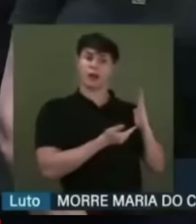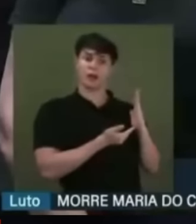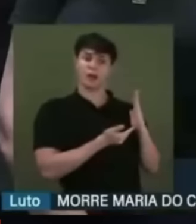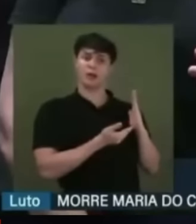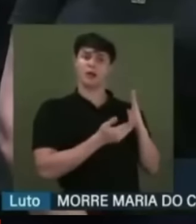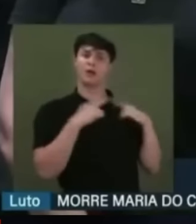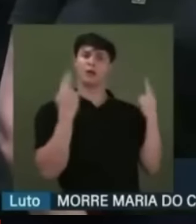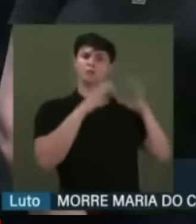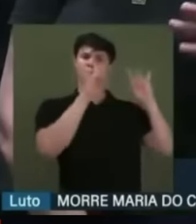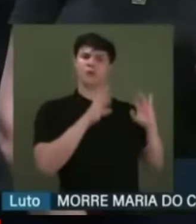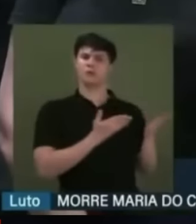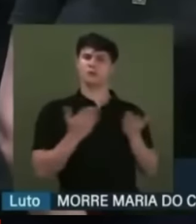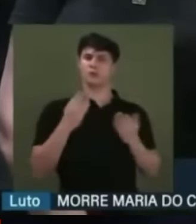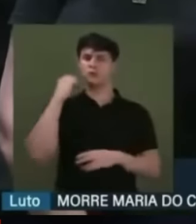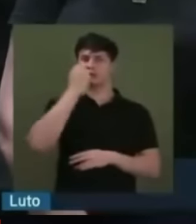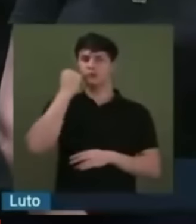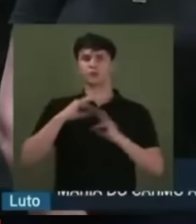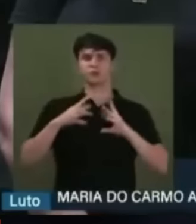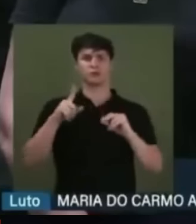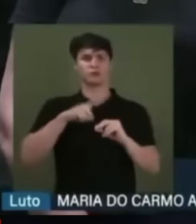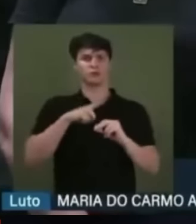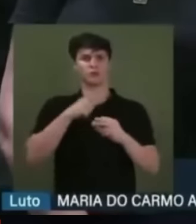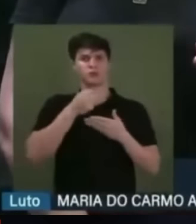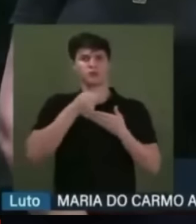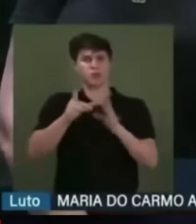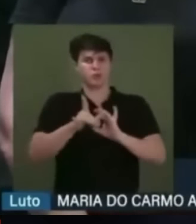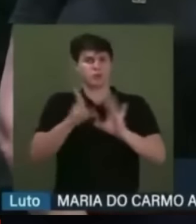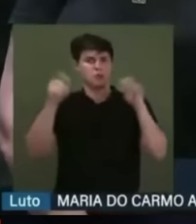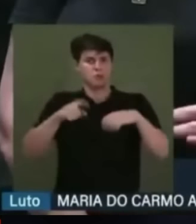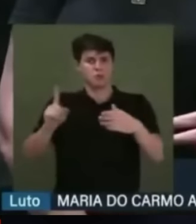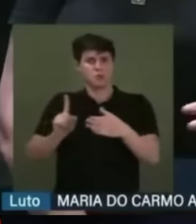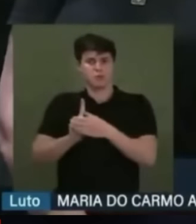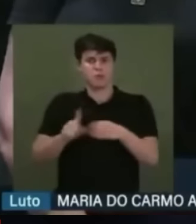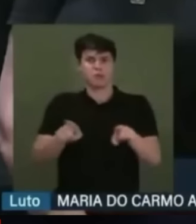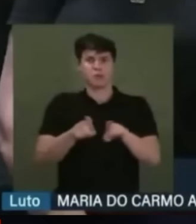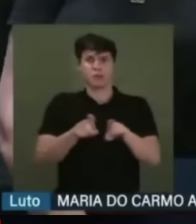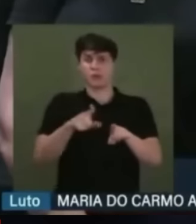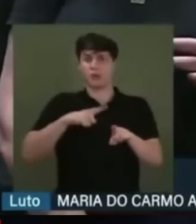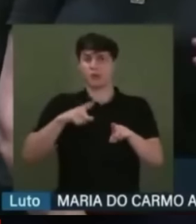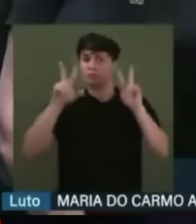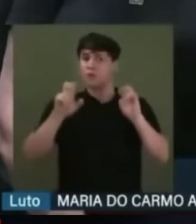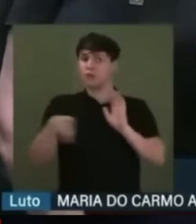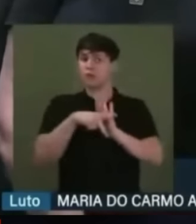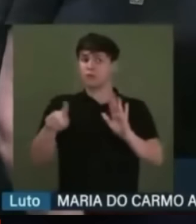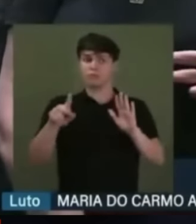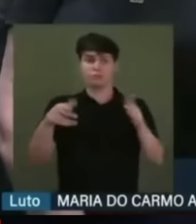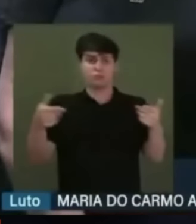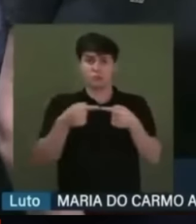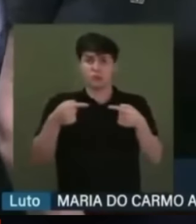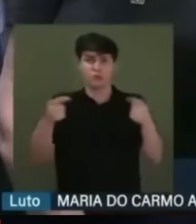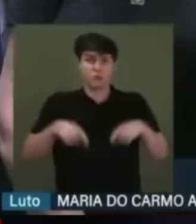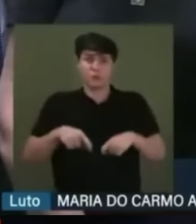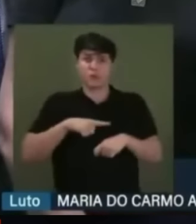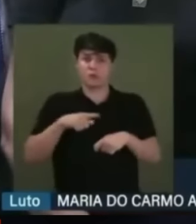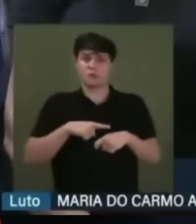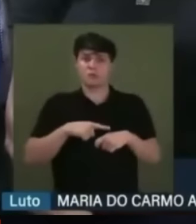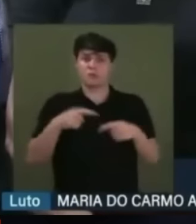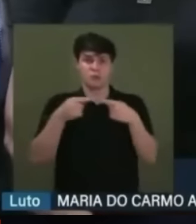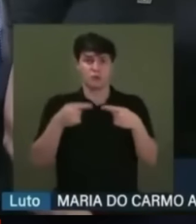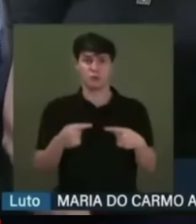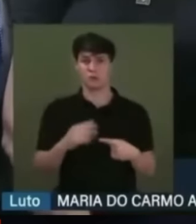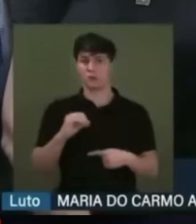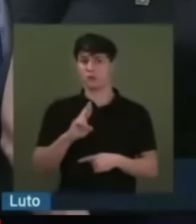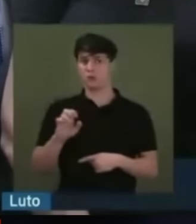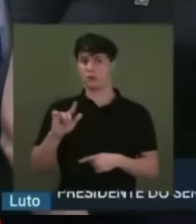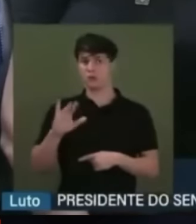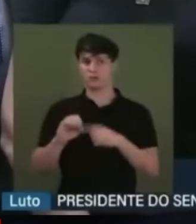sessão solene, recebemos senadores, todos os senadores têm a palavra franqueada, podem falar na tribuna, inclusive sobre o tema da sessão solene e, eventualmente, temas correlatos com ela.